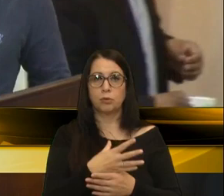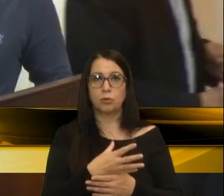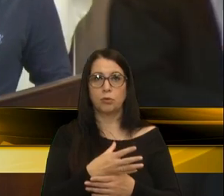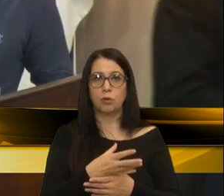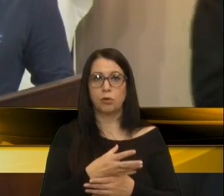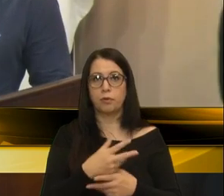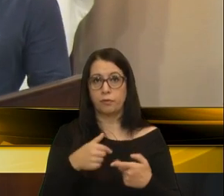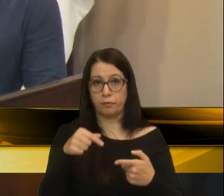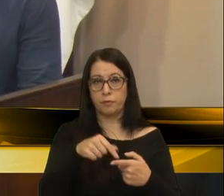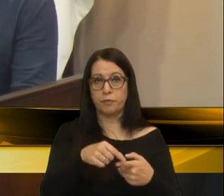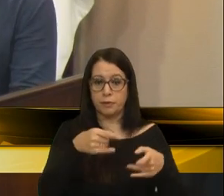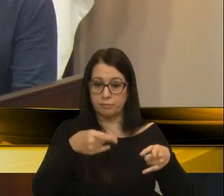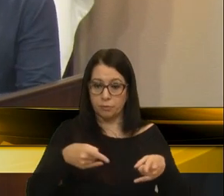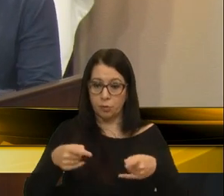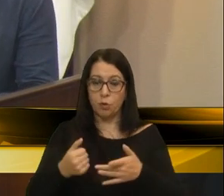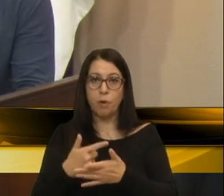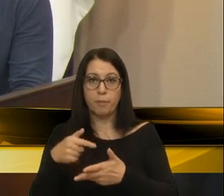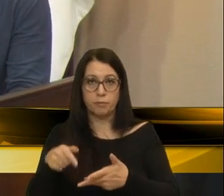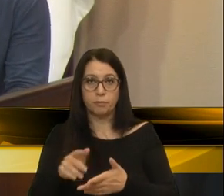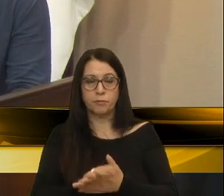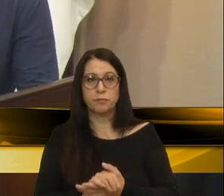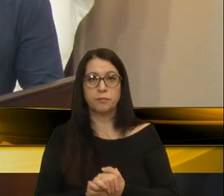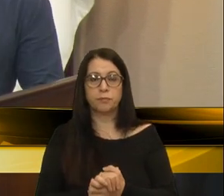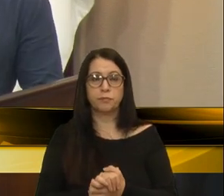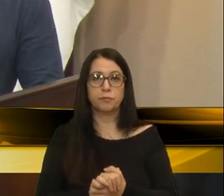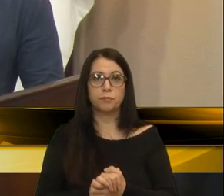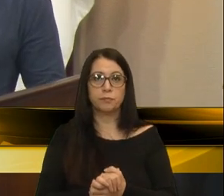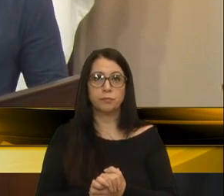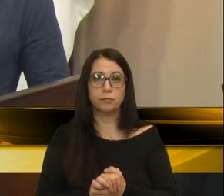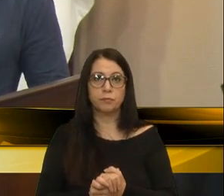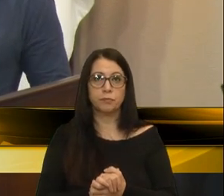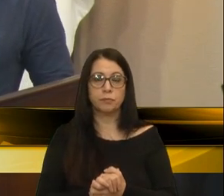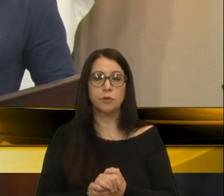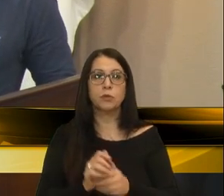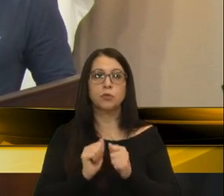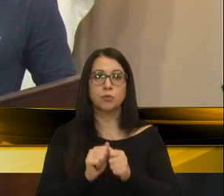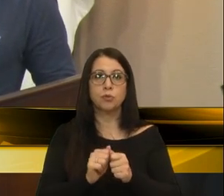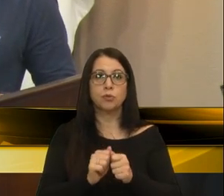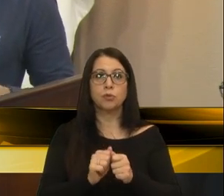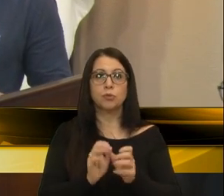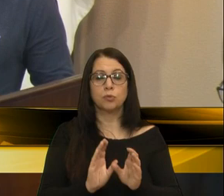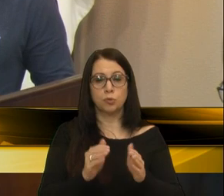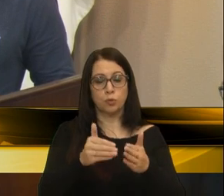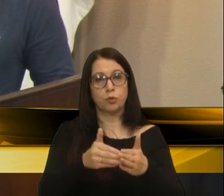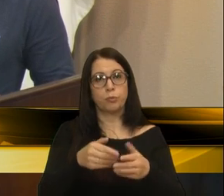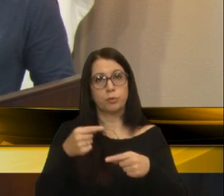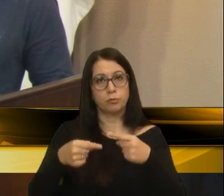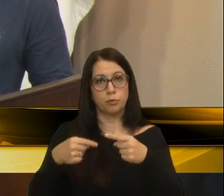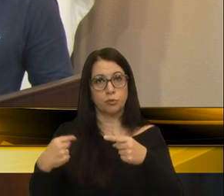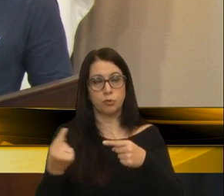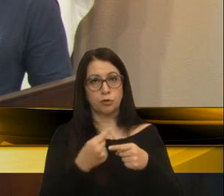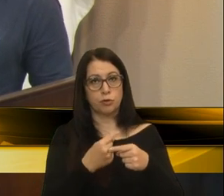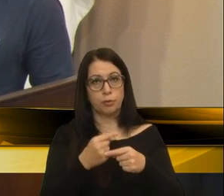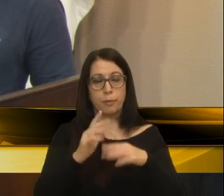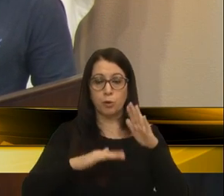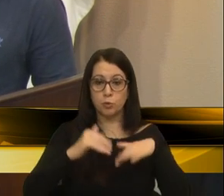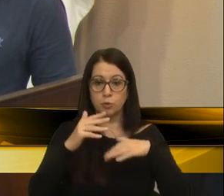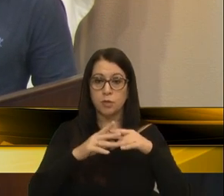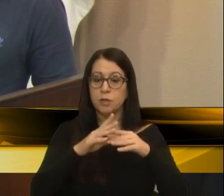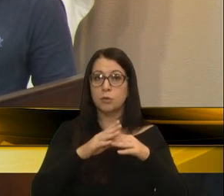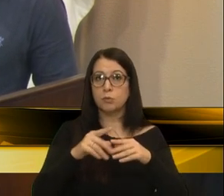leitos. Diante disso, então, nós, através da Frente Parlamentar para a conclusão das obras do Hospital